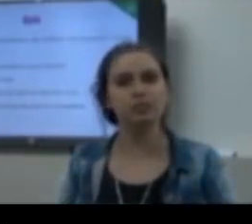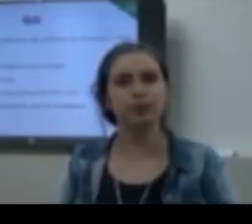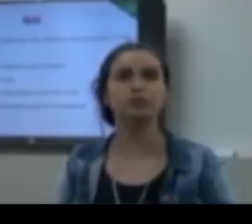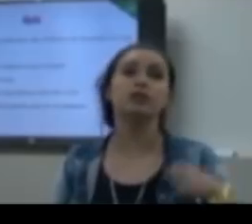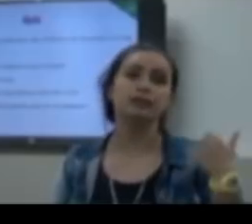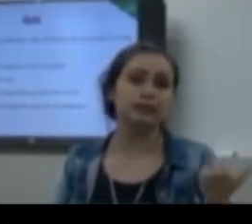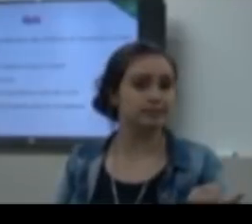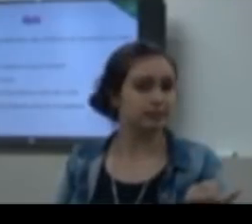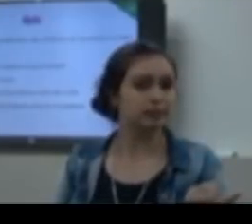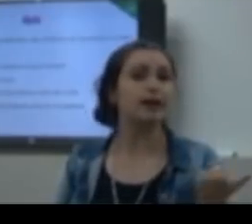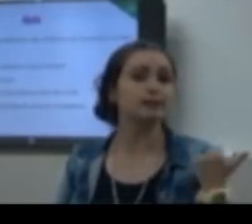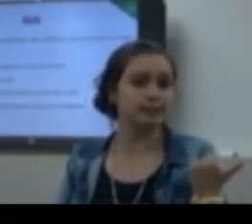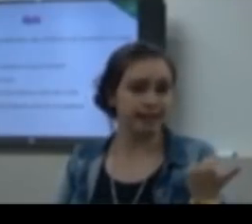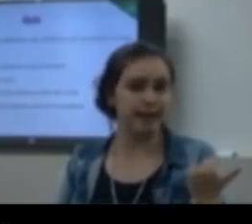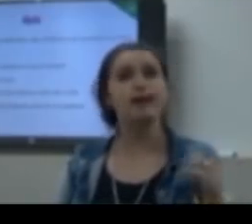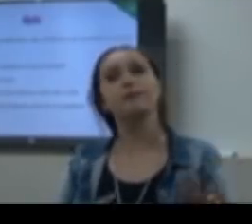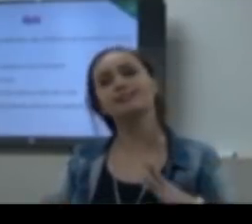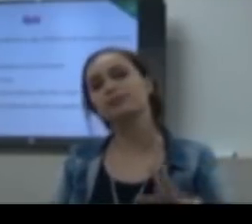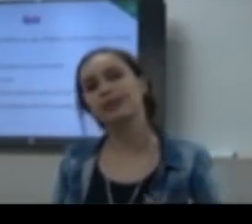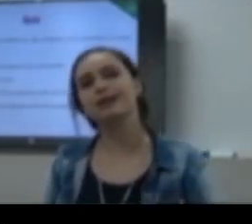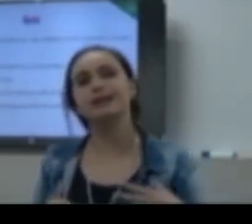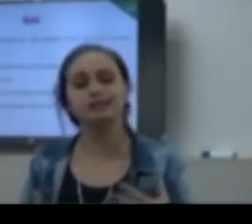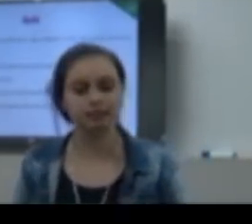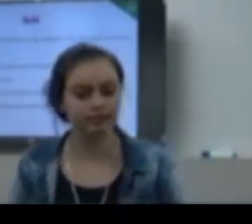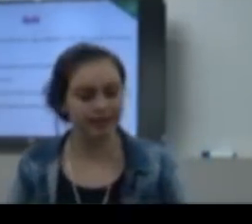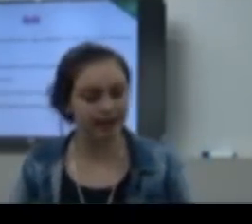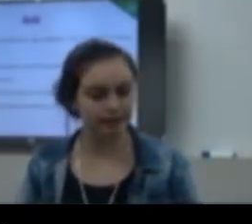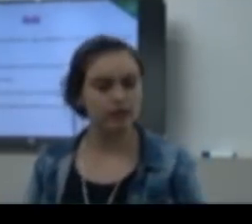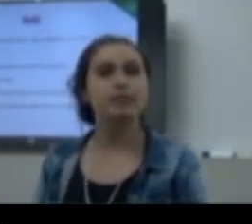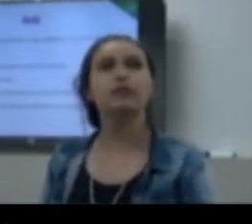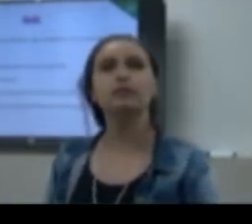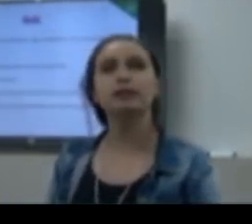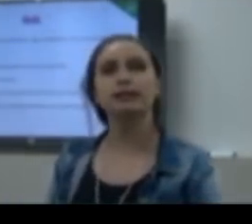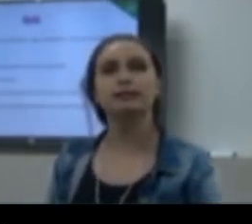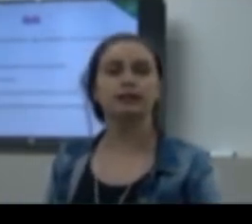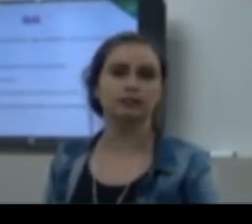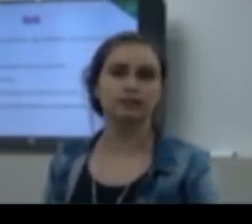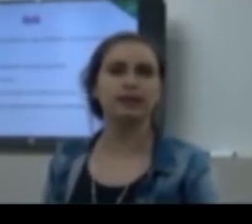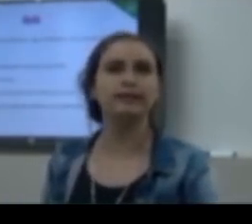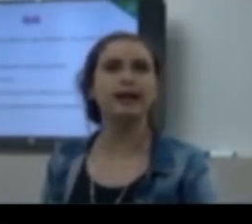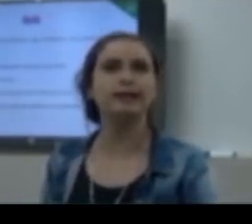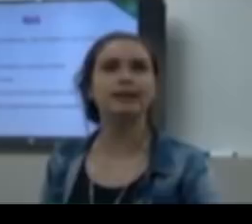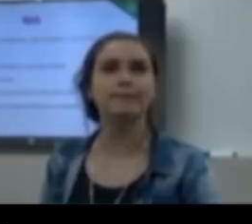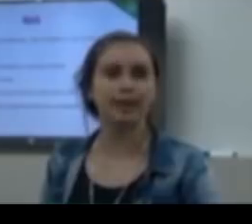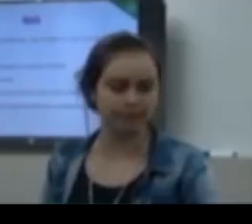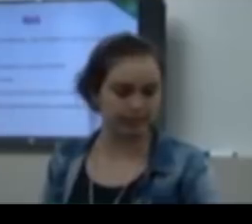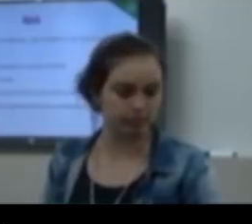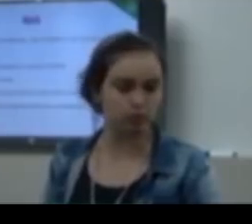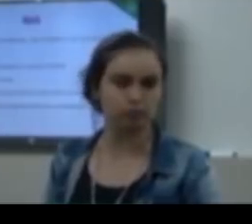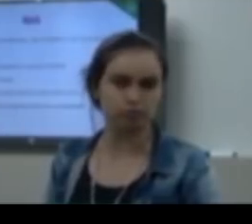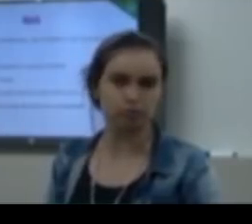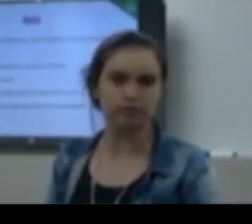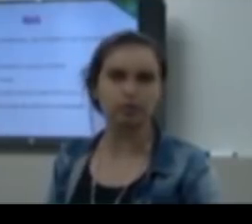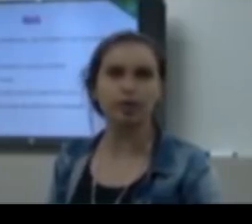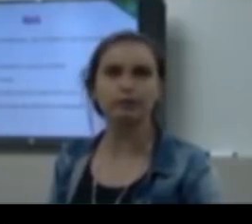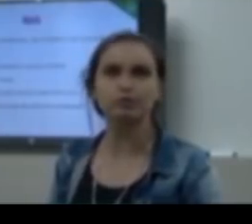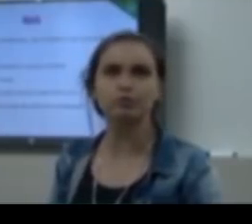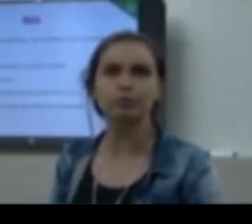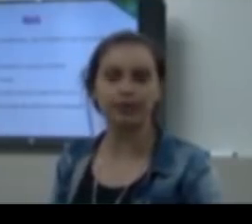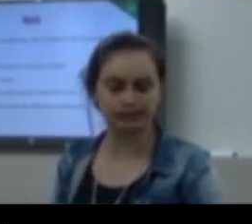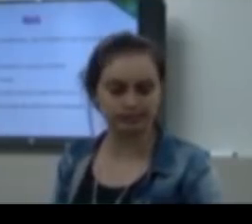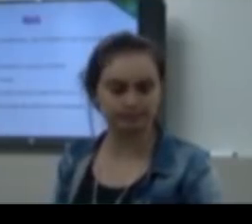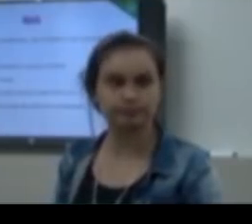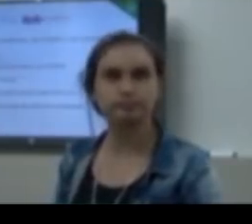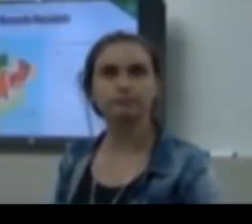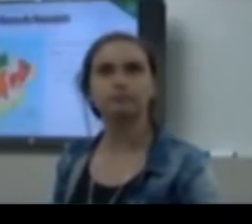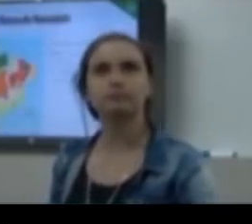não é de grande porte. Das araucárias até é, mas das pradarias então tá errado. Então, certa é a letra B mesmo. Os dois ocorrem no